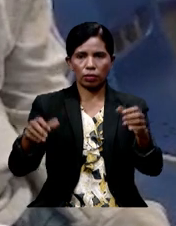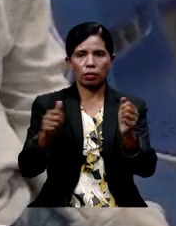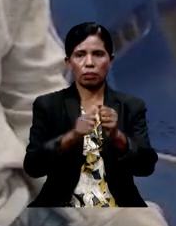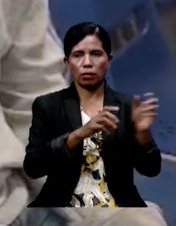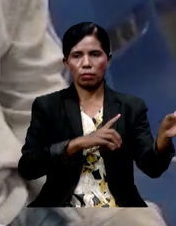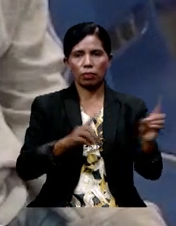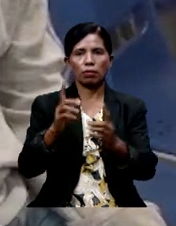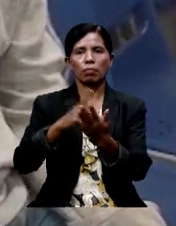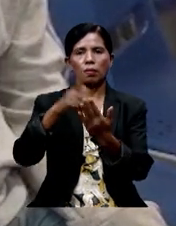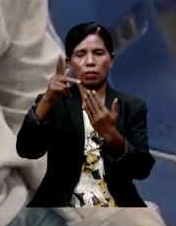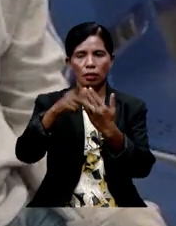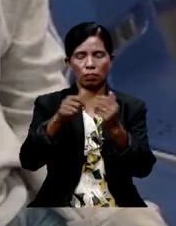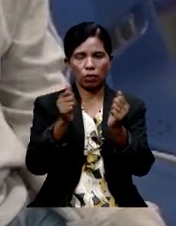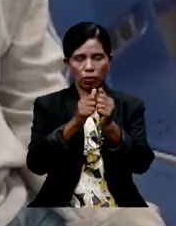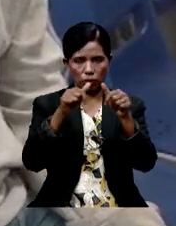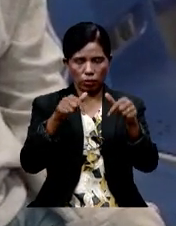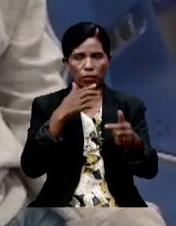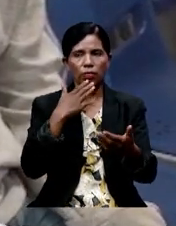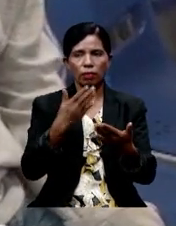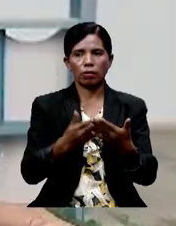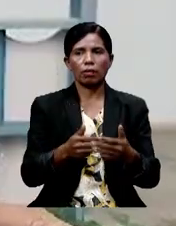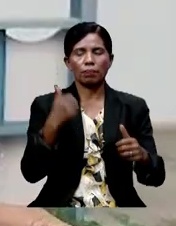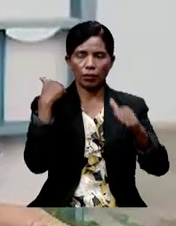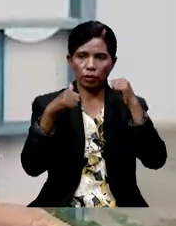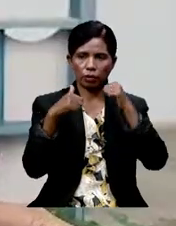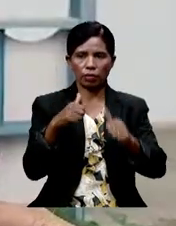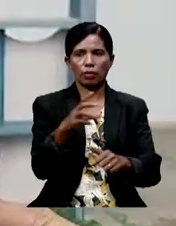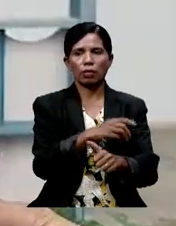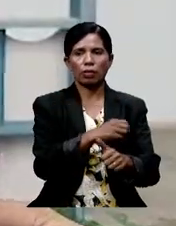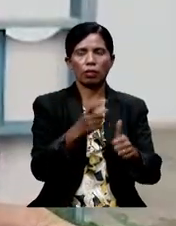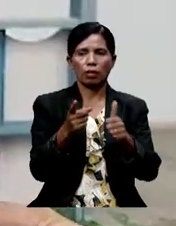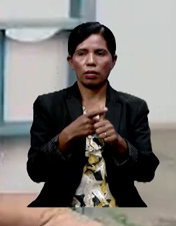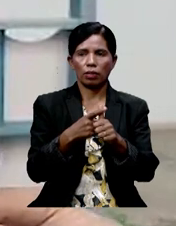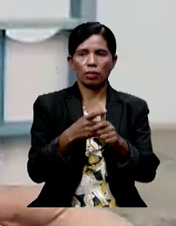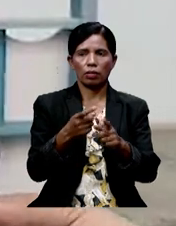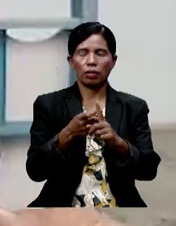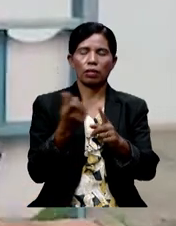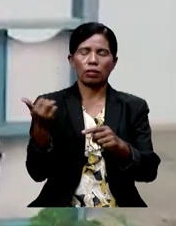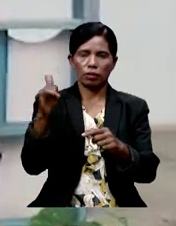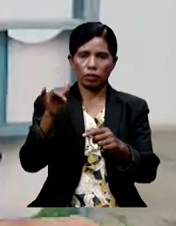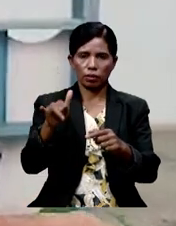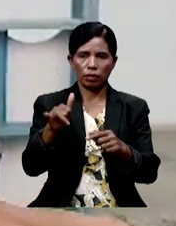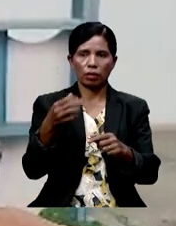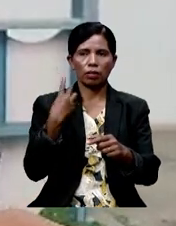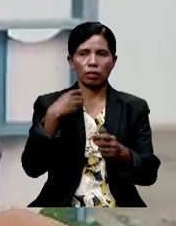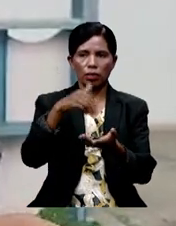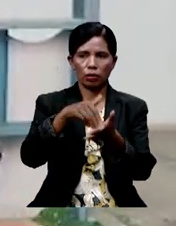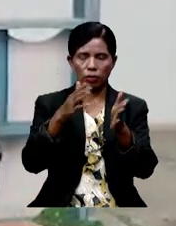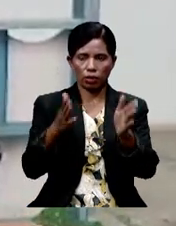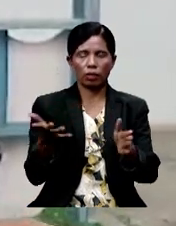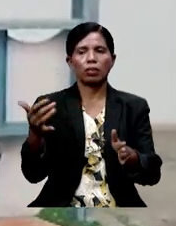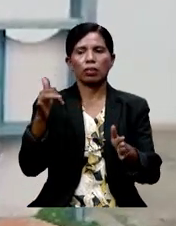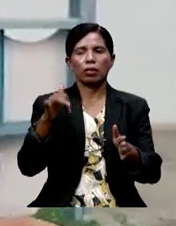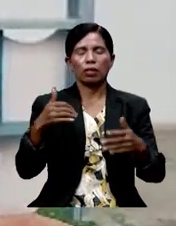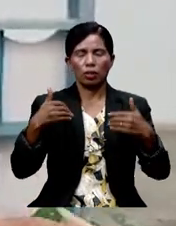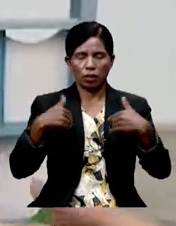implementa programa ne hodiak. E atividade da ne, nini a benefício, o sida bali ia itani estudante, sida ne bema ia